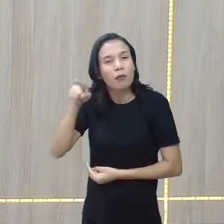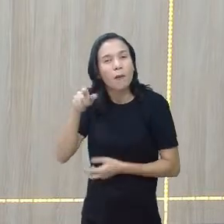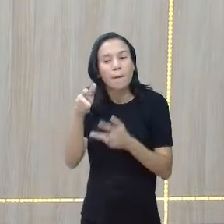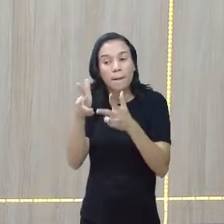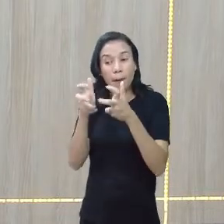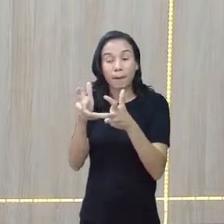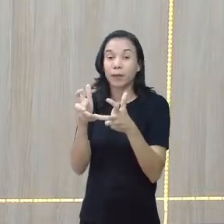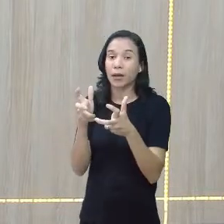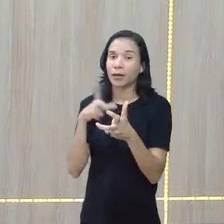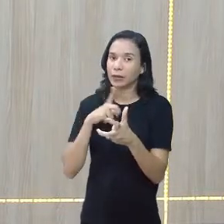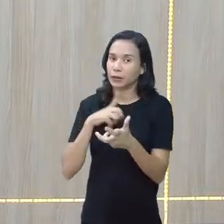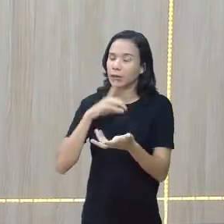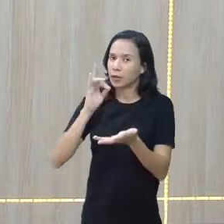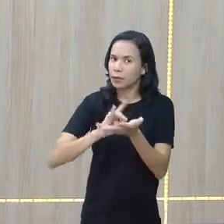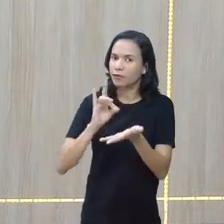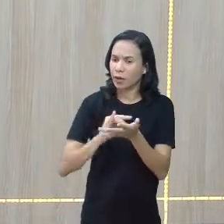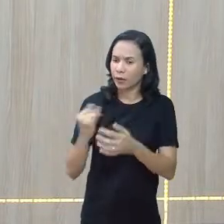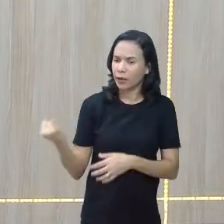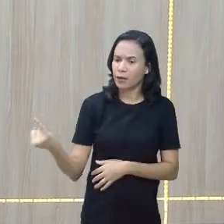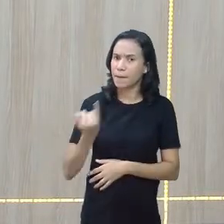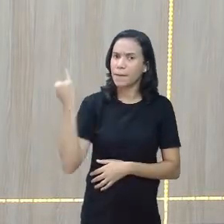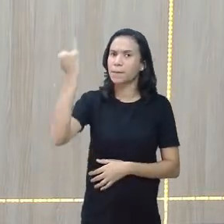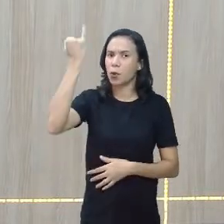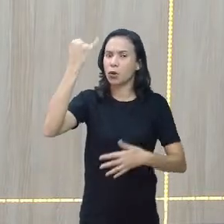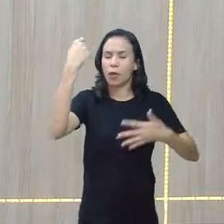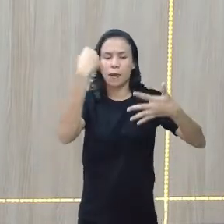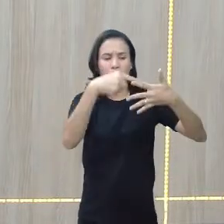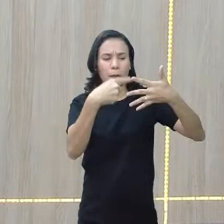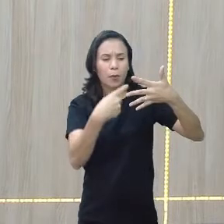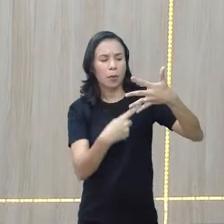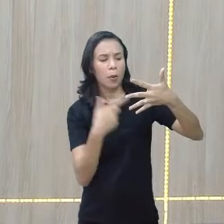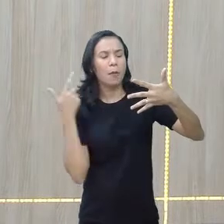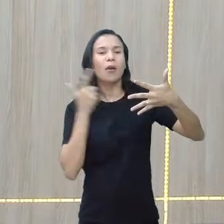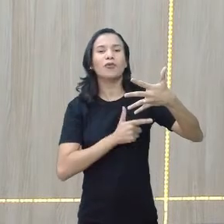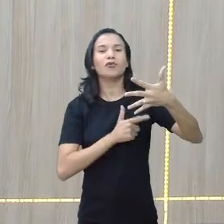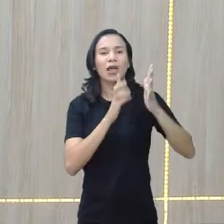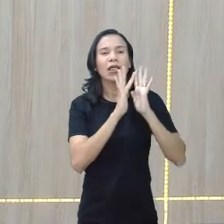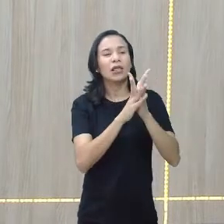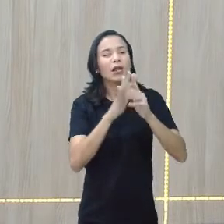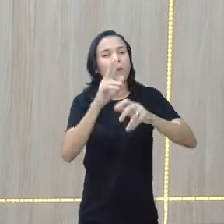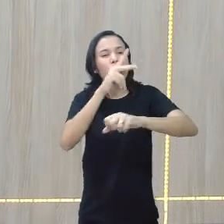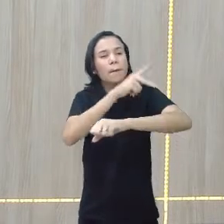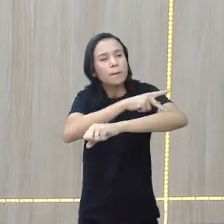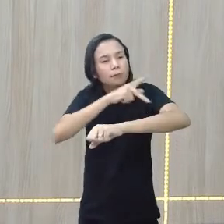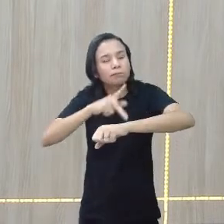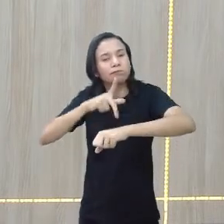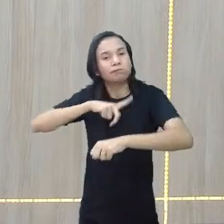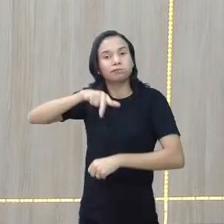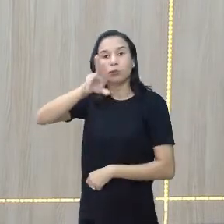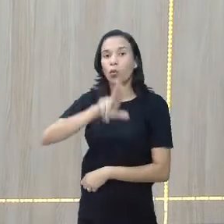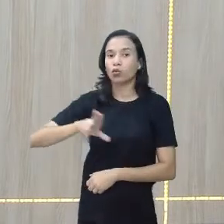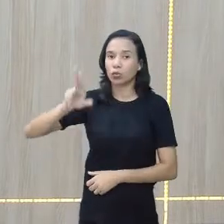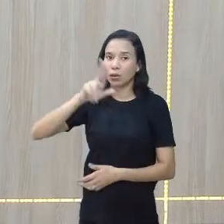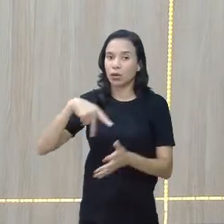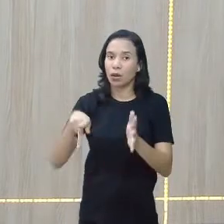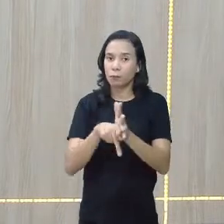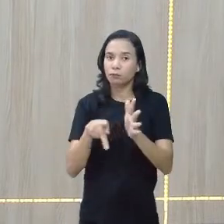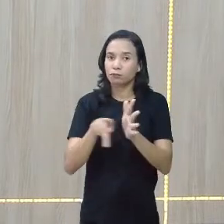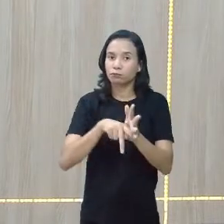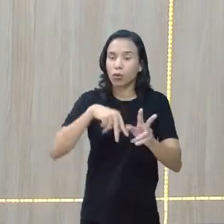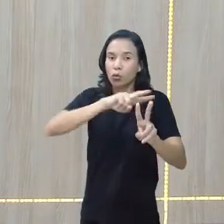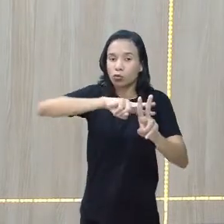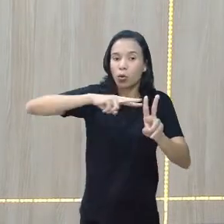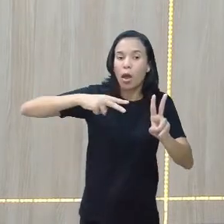que a gente tem aspectos importantes para uma dinâmica pedagógica, né, com a utilização dos recursos que